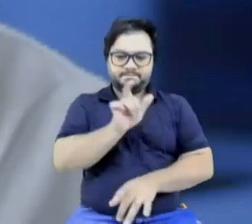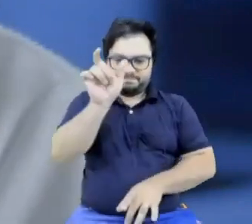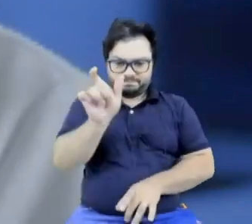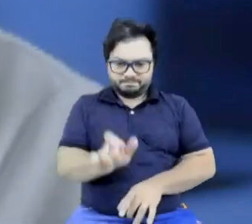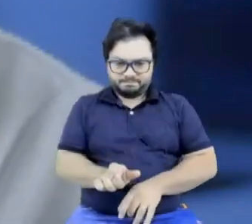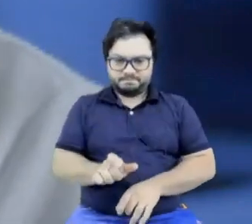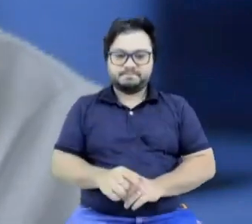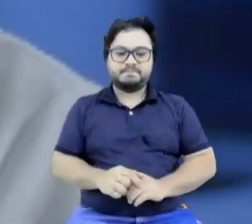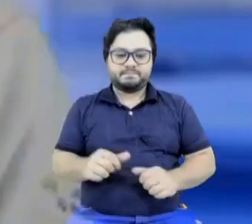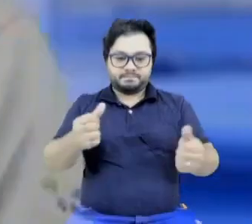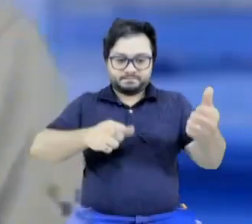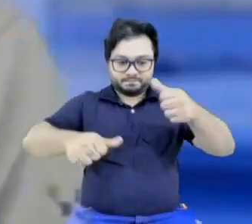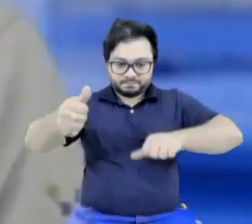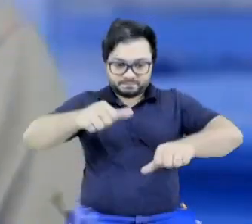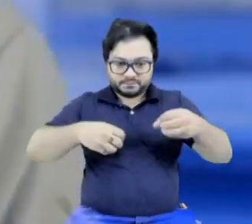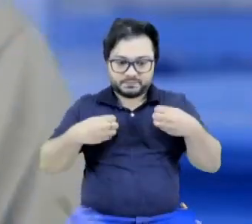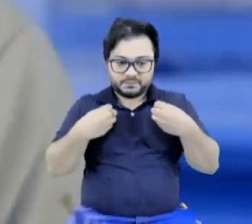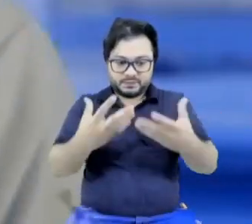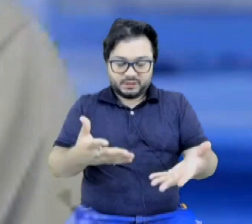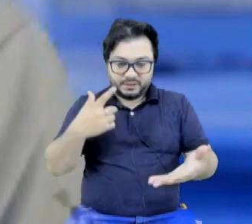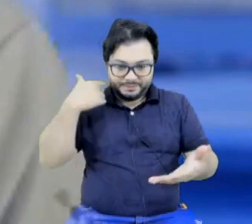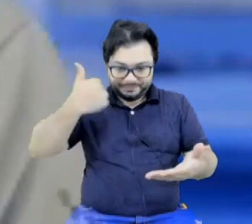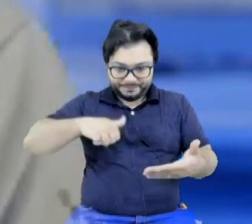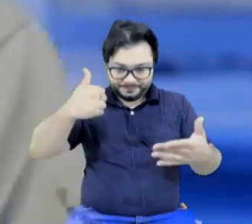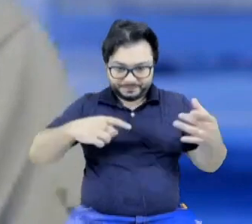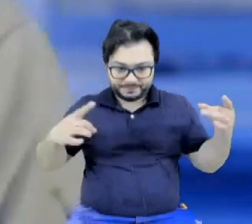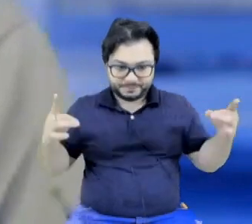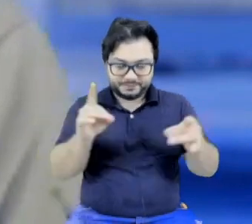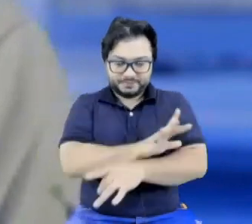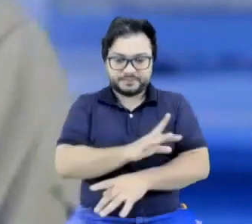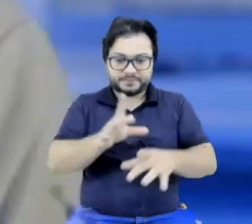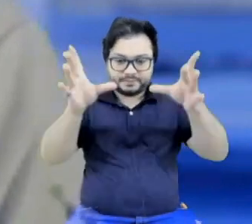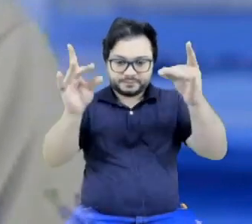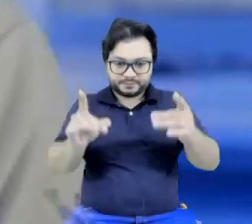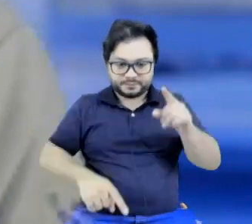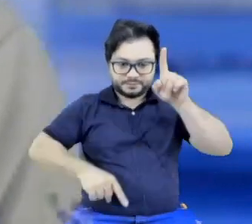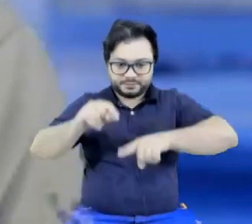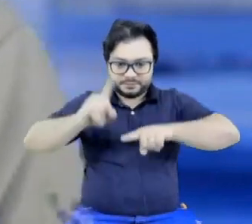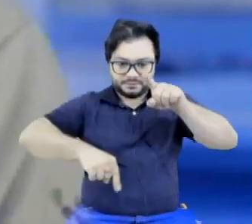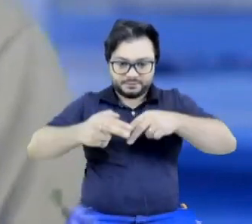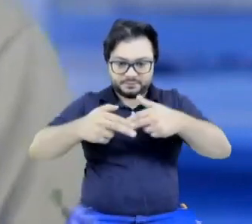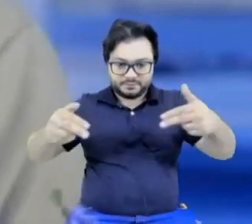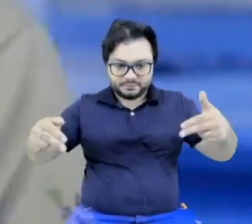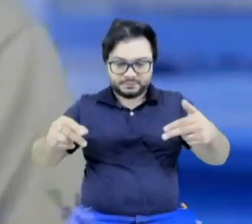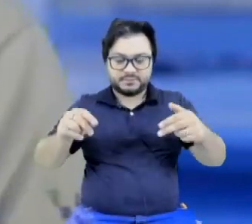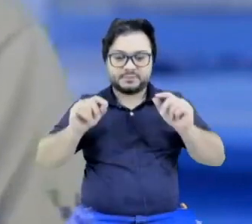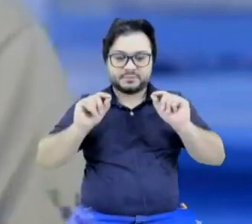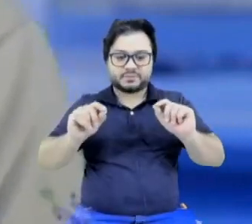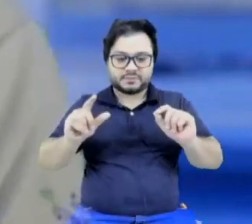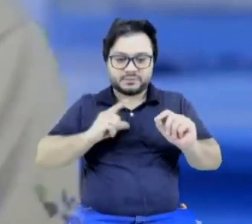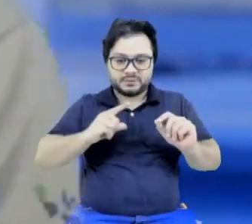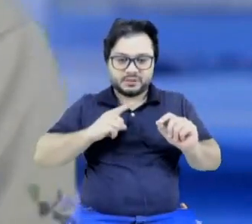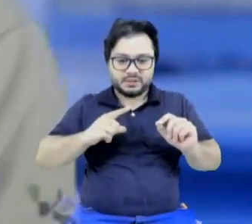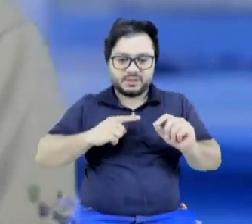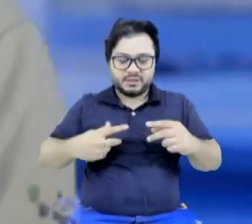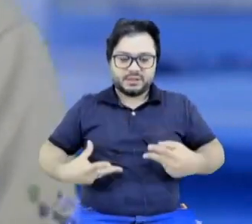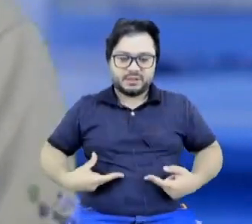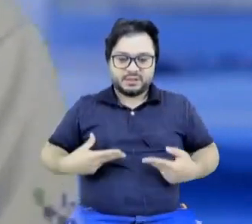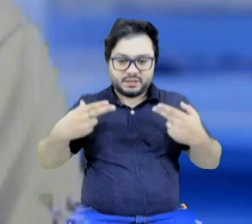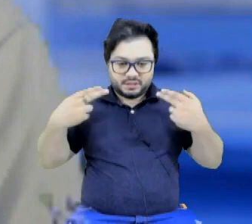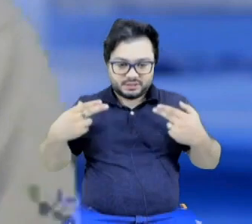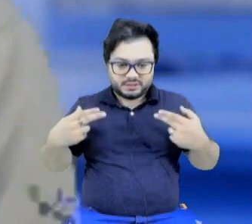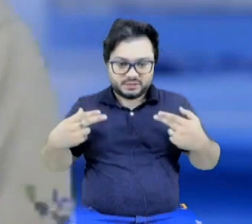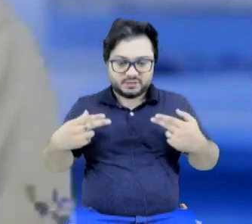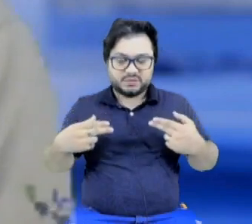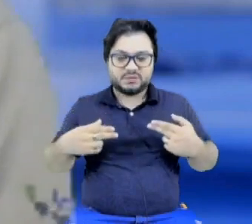O laboratório oferece análise completa e detalhada dos materiais provenientes das ressecções cirúrgicas e endoscópicas